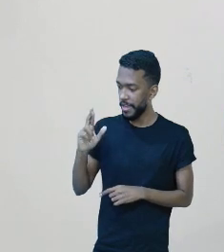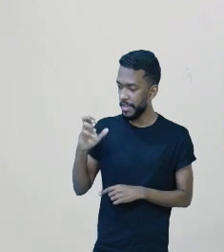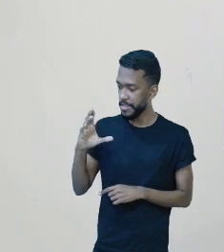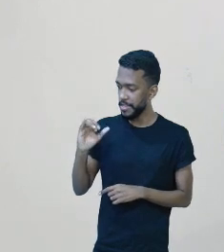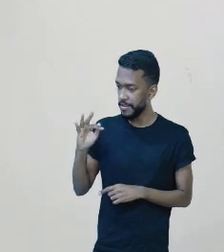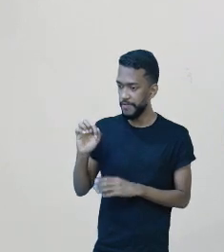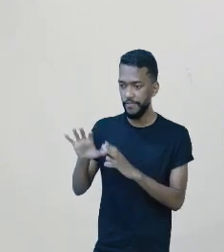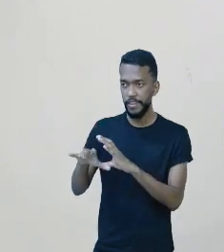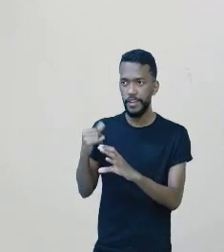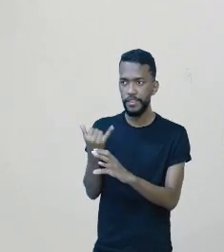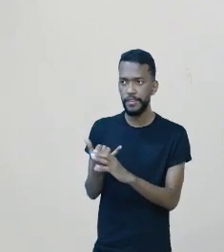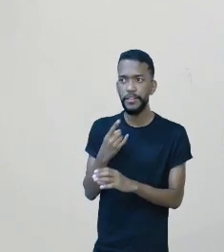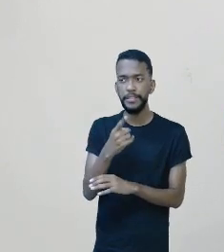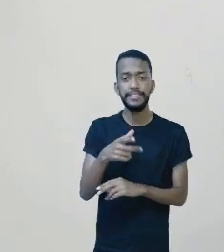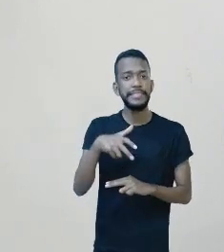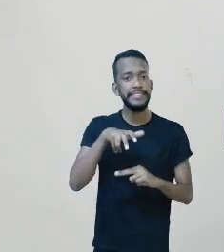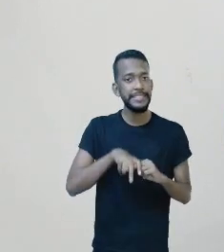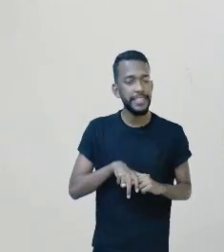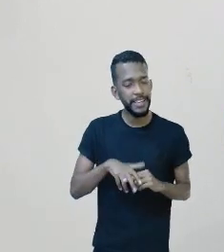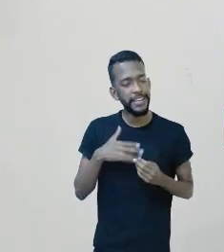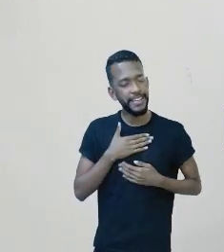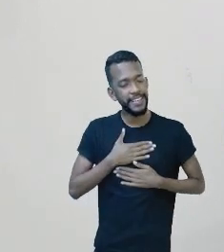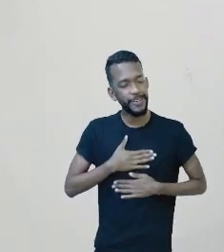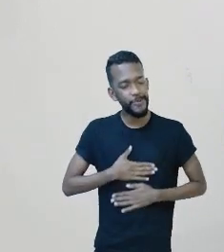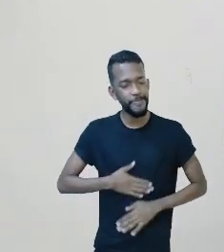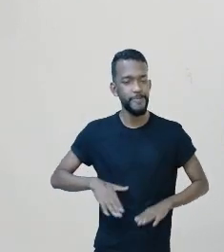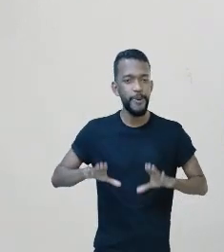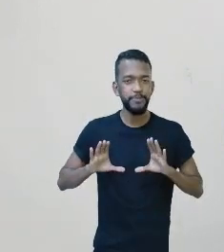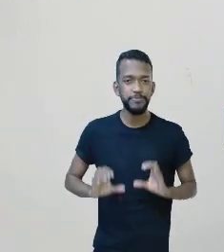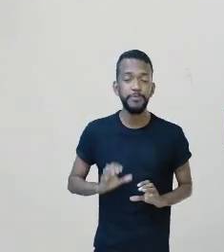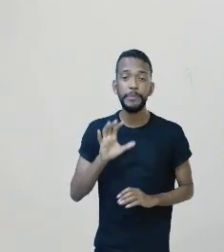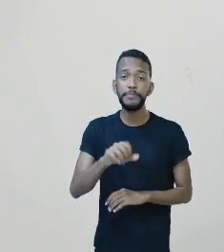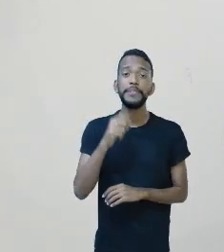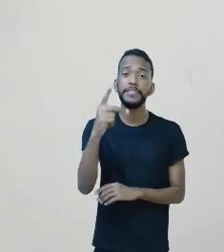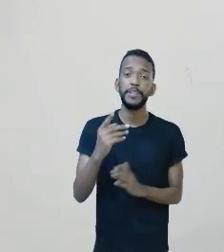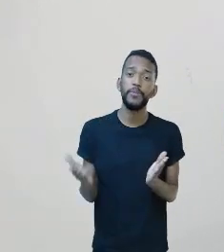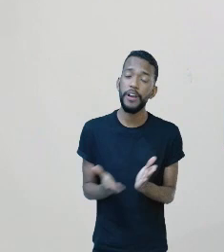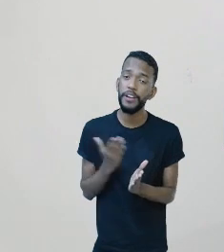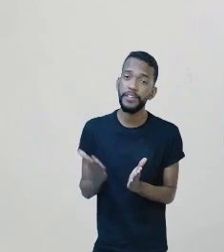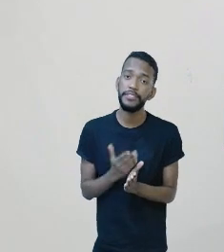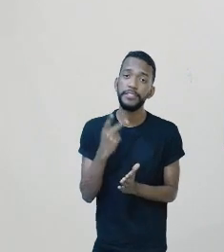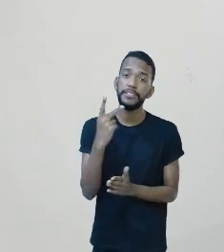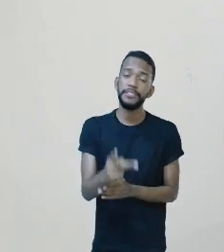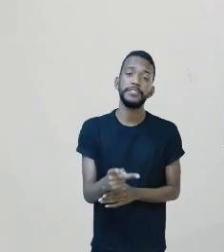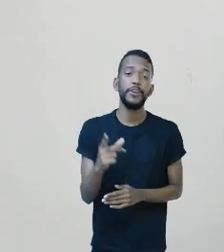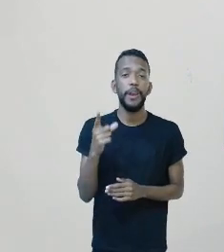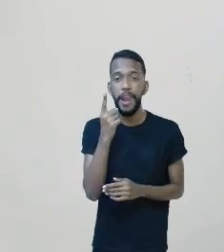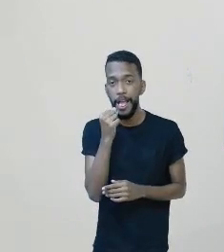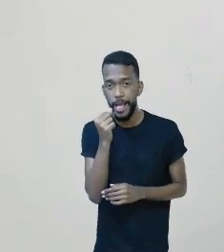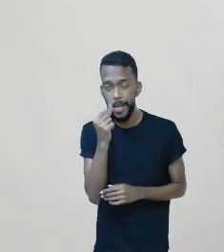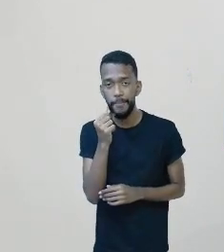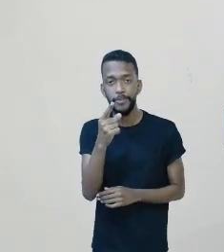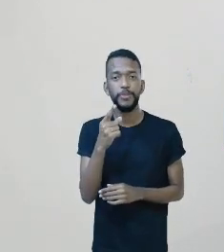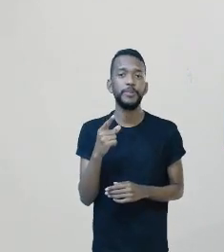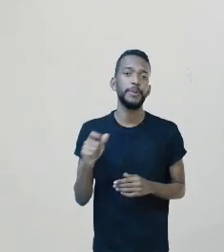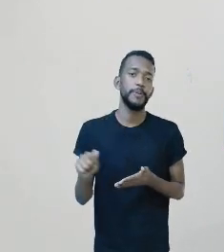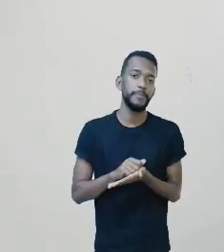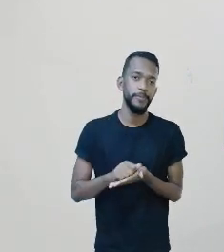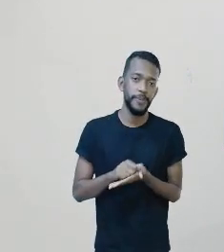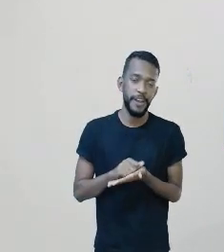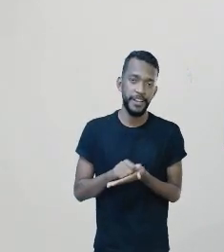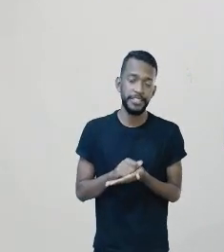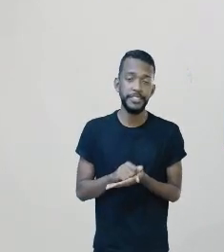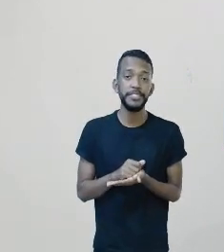participa. Senta, se acomoda, pega o teu caderno, o teu lápis, a tua